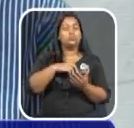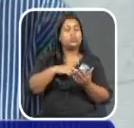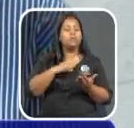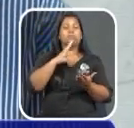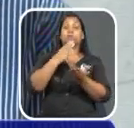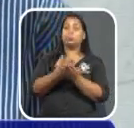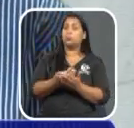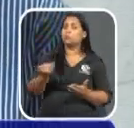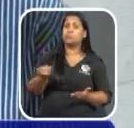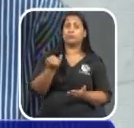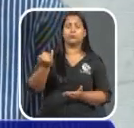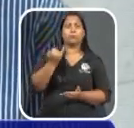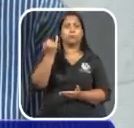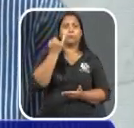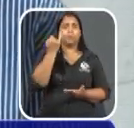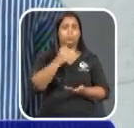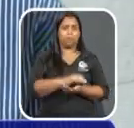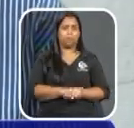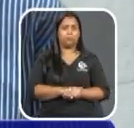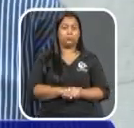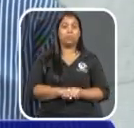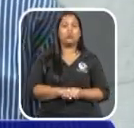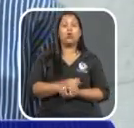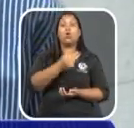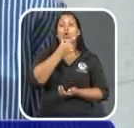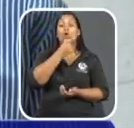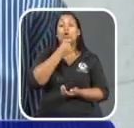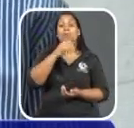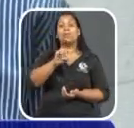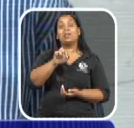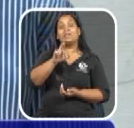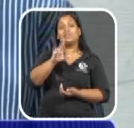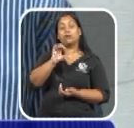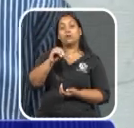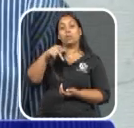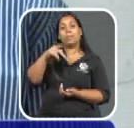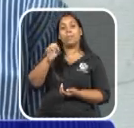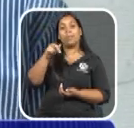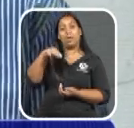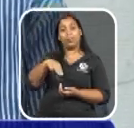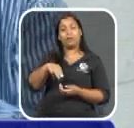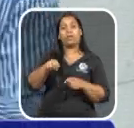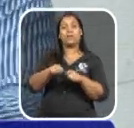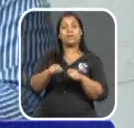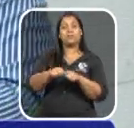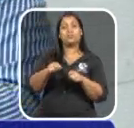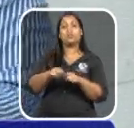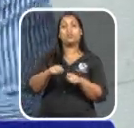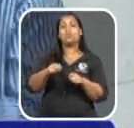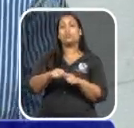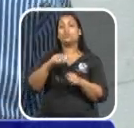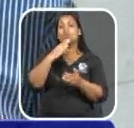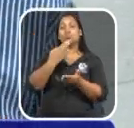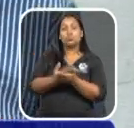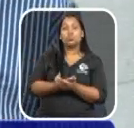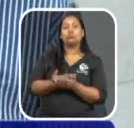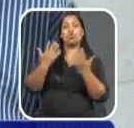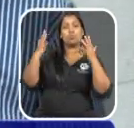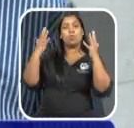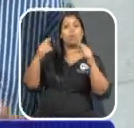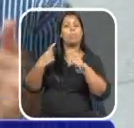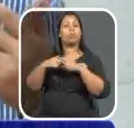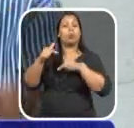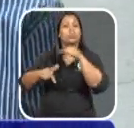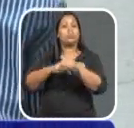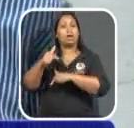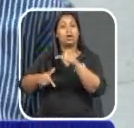requerimentos de super importância, como ao doutor Evandro Pelarim. Nós fizemos um requerimento congratulando o doutor Evandro Pelarim pelo